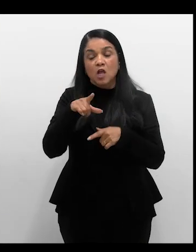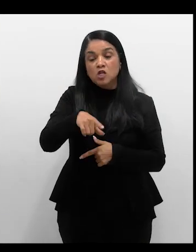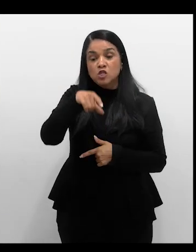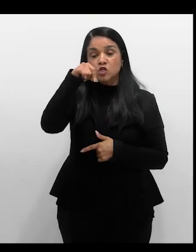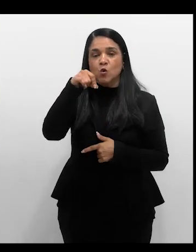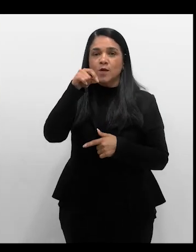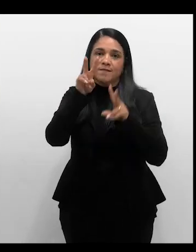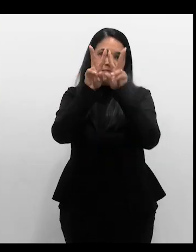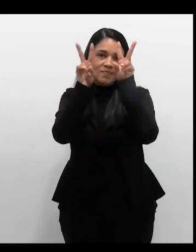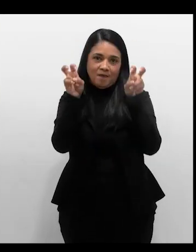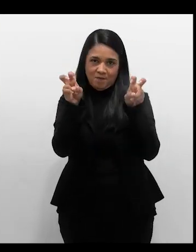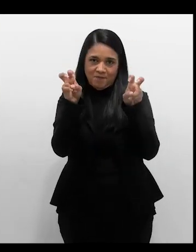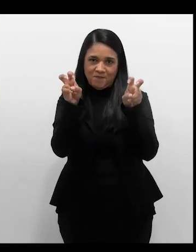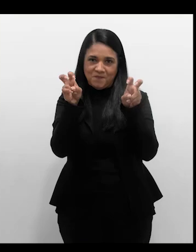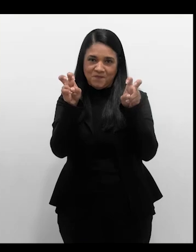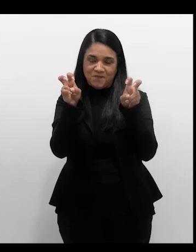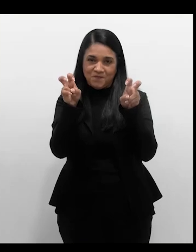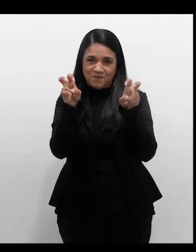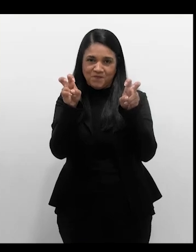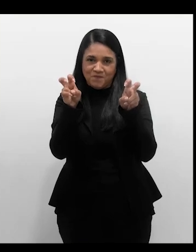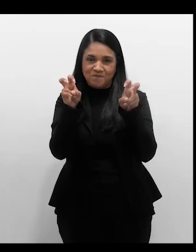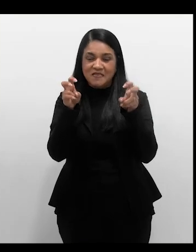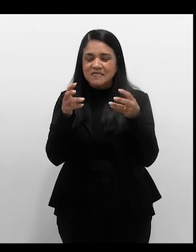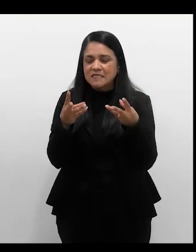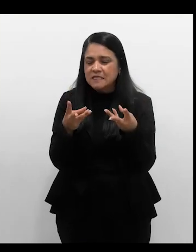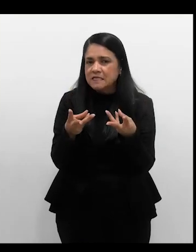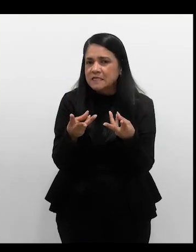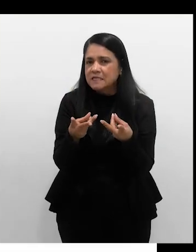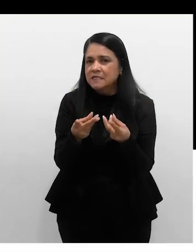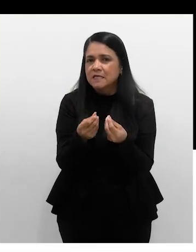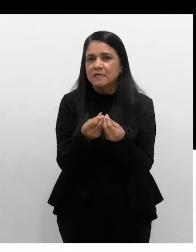Eu acho que é a escolha do tema, né? É um tema que